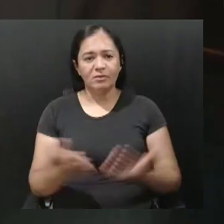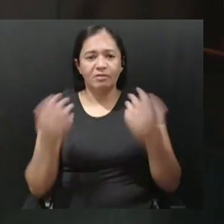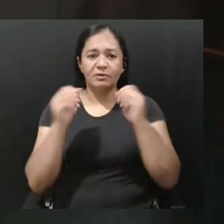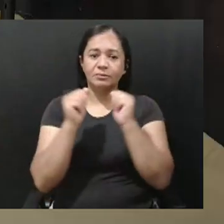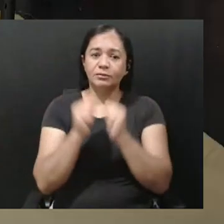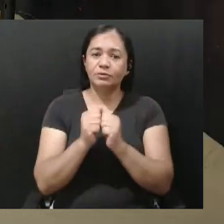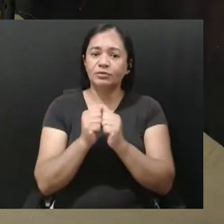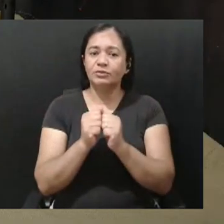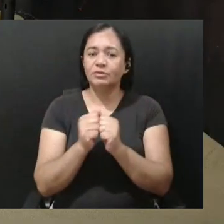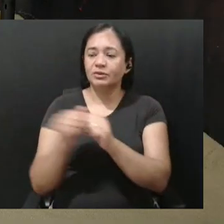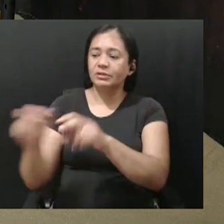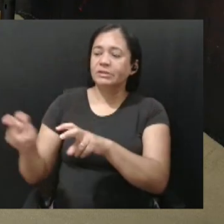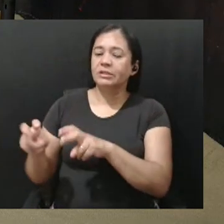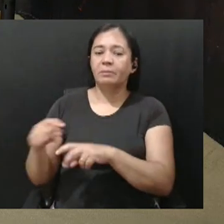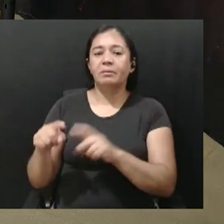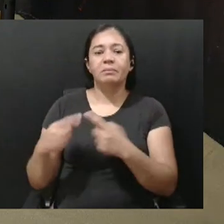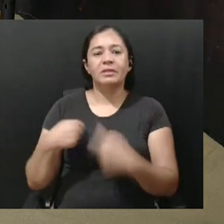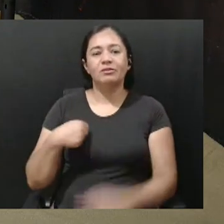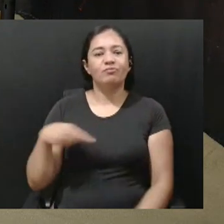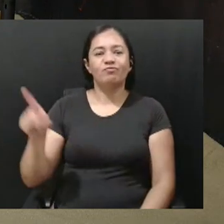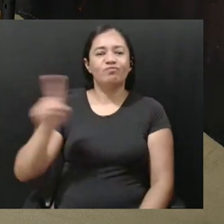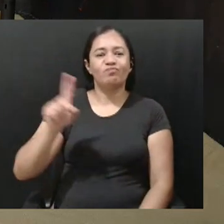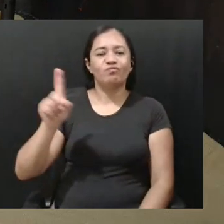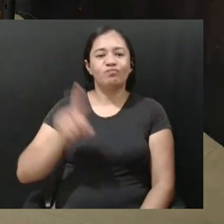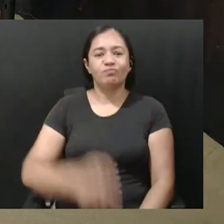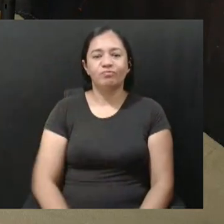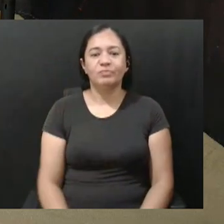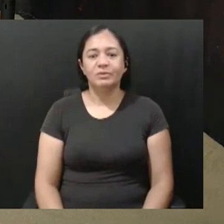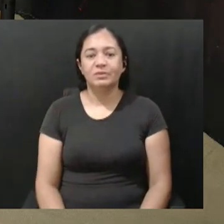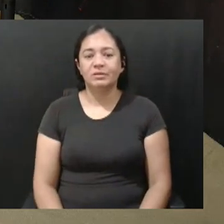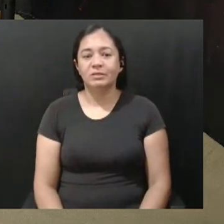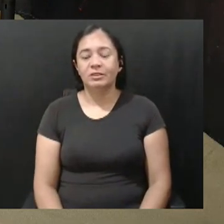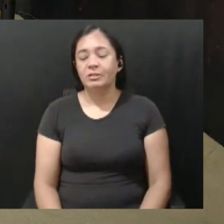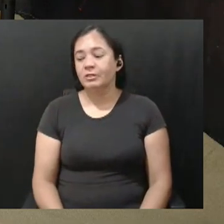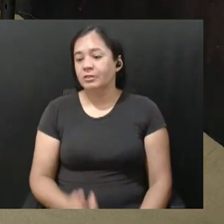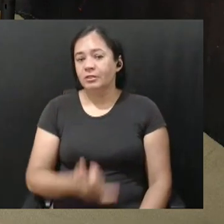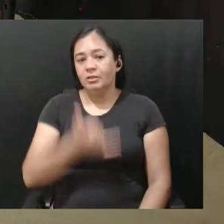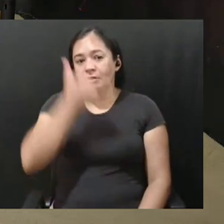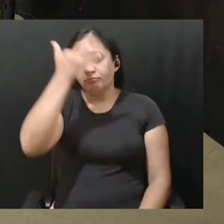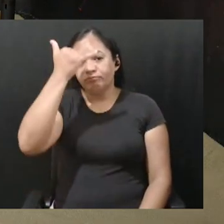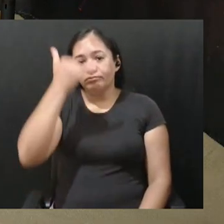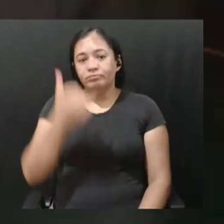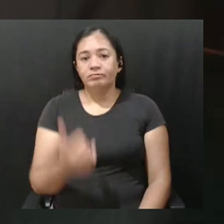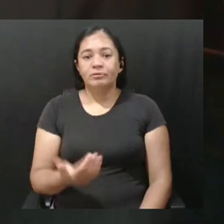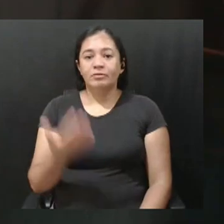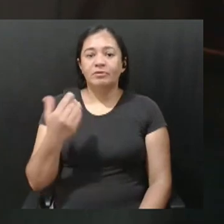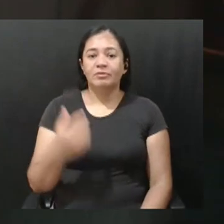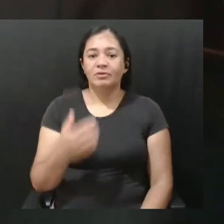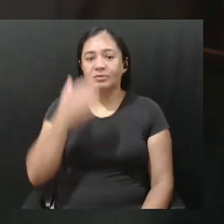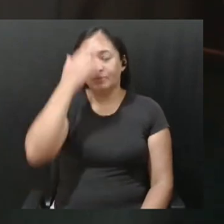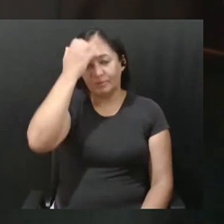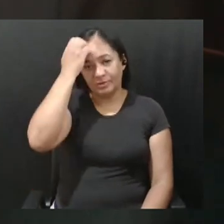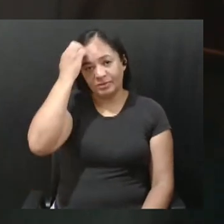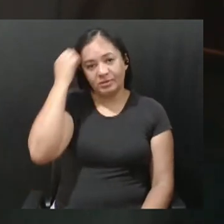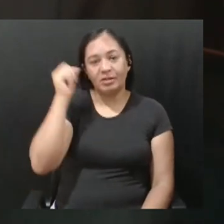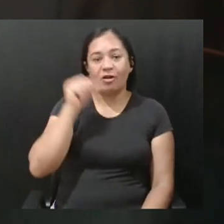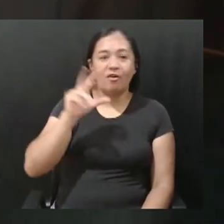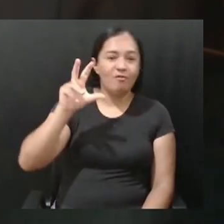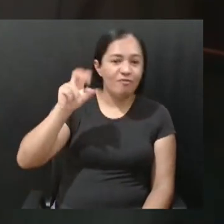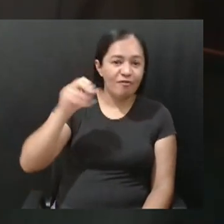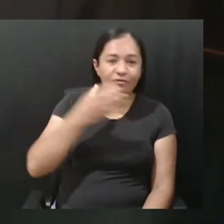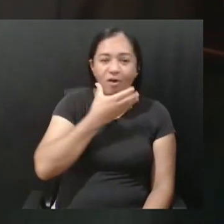vou. E aí eu vou gerar uma frustração. Vamos lá. Na avó, no vô, na mãe, no tio,